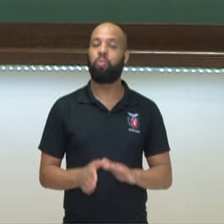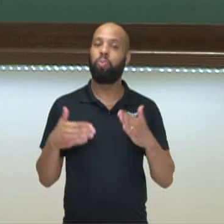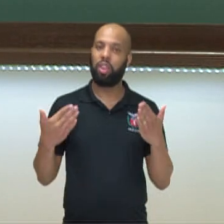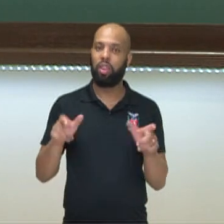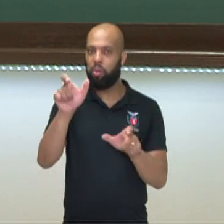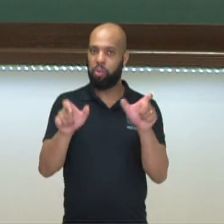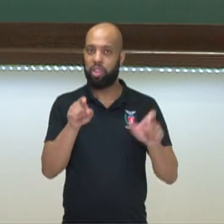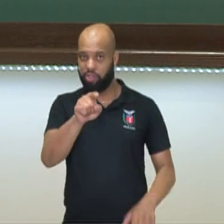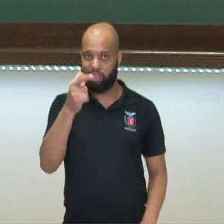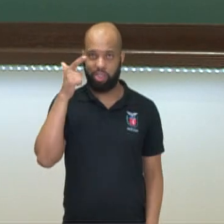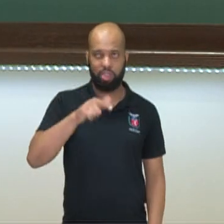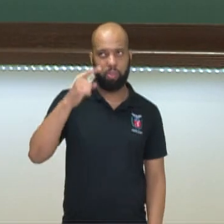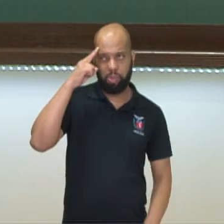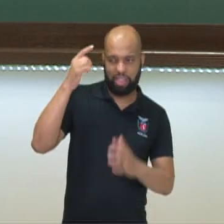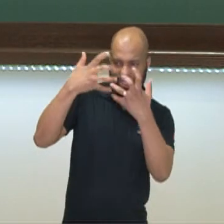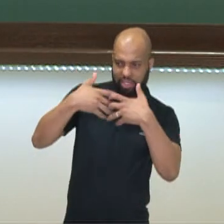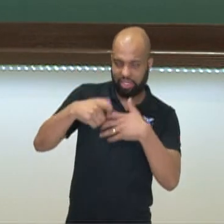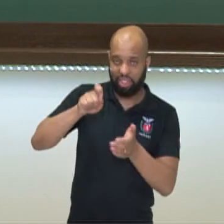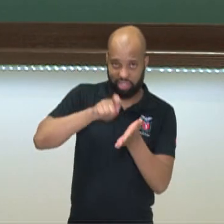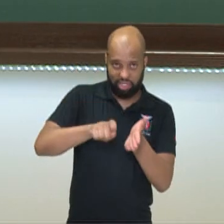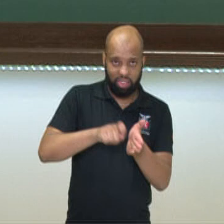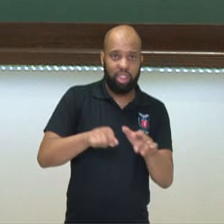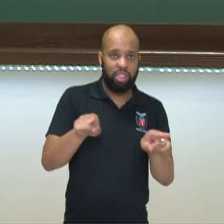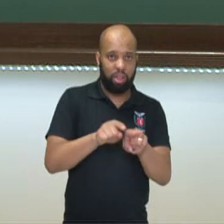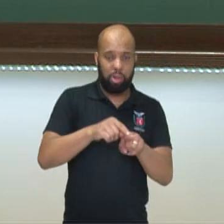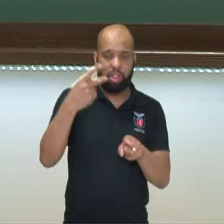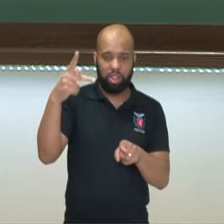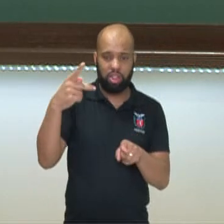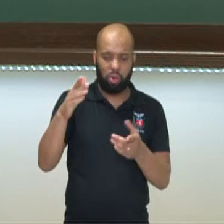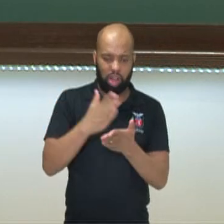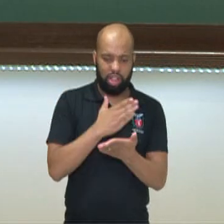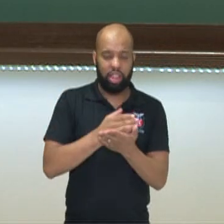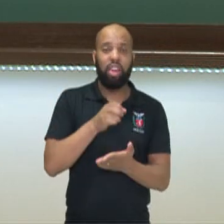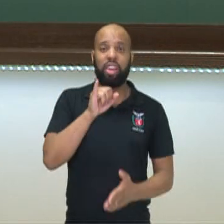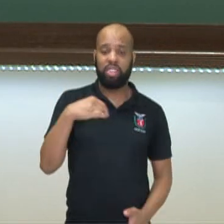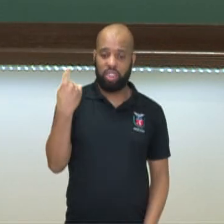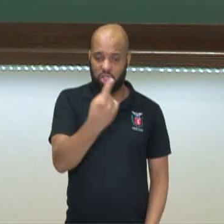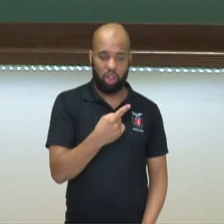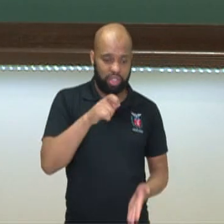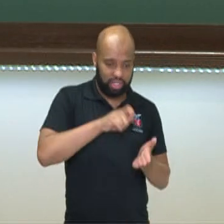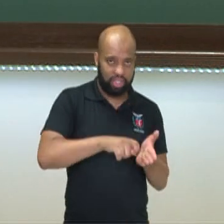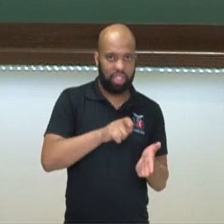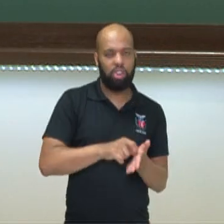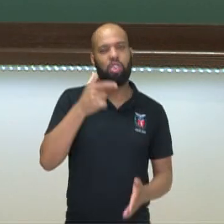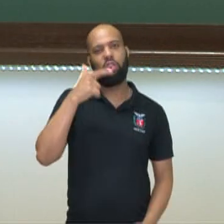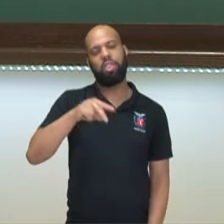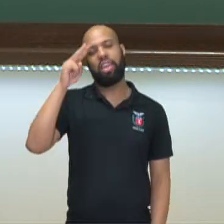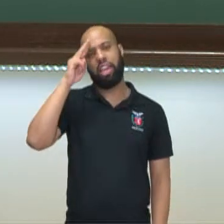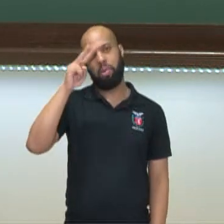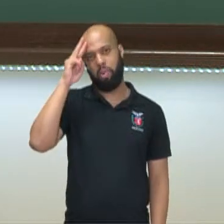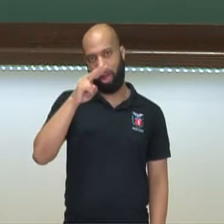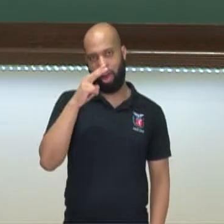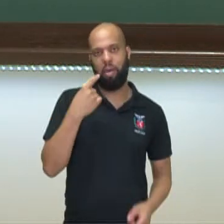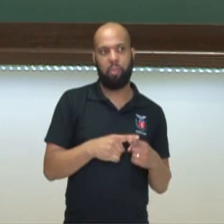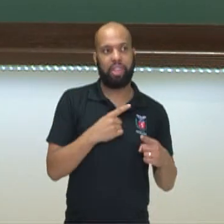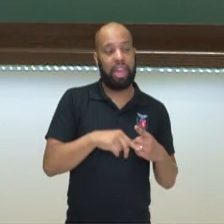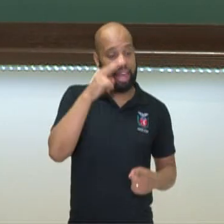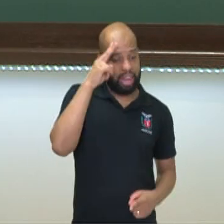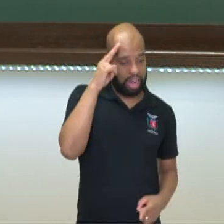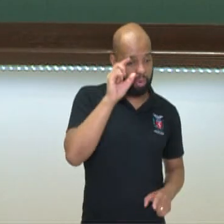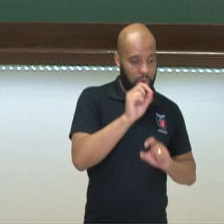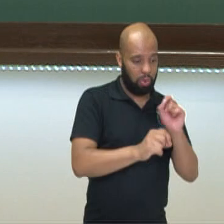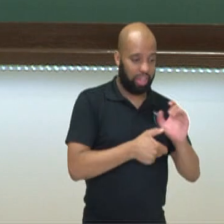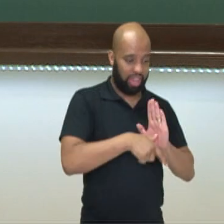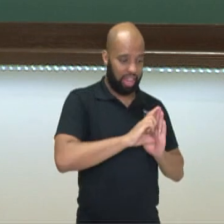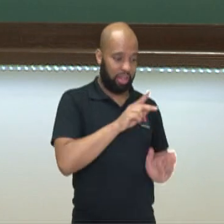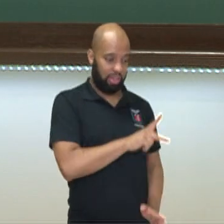E aí, pessoal, conseguiram pensar, então, escreveram aí no caderno? Quando a gente escreve, a gente lembra 2 vezes, né? Lembra aquilo que a professora falou